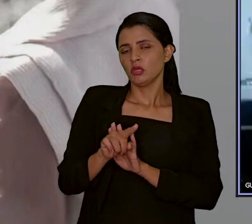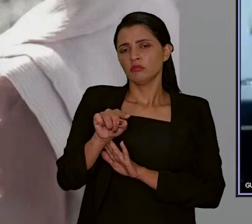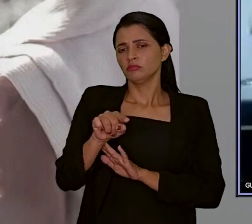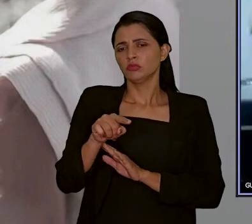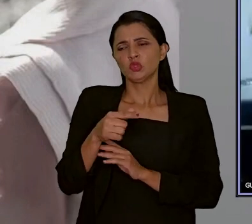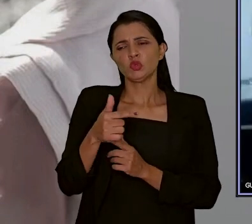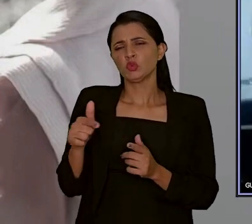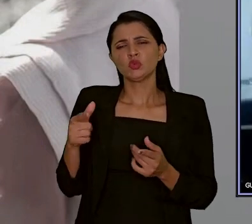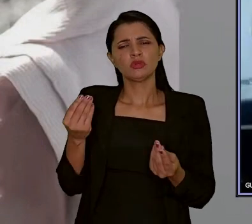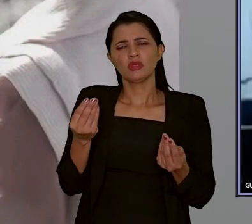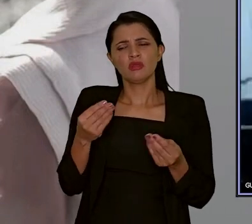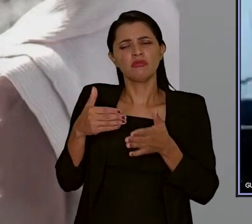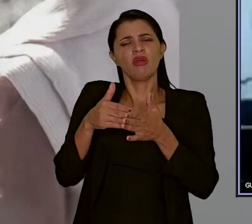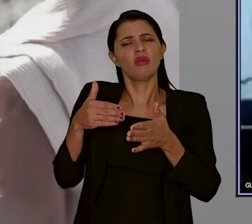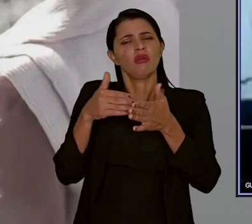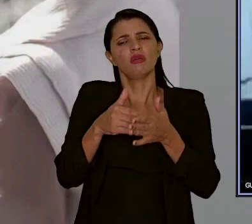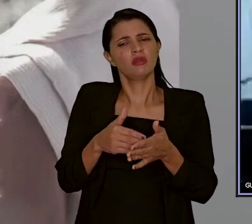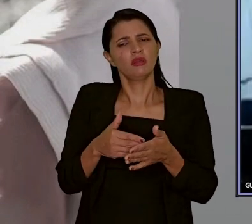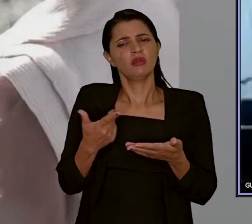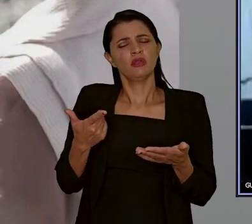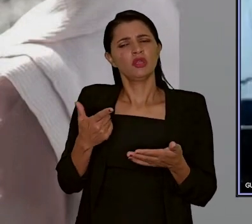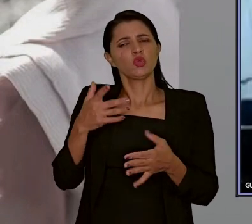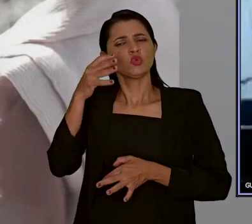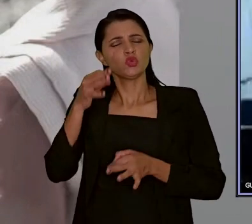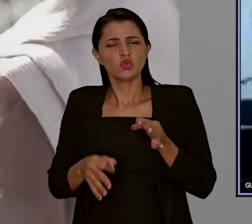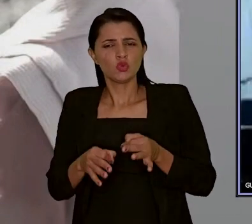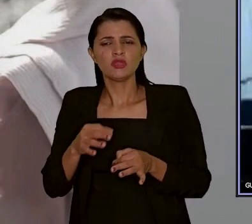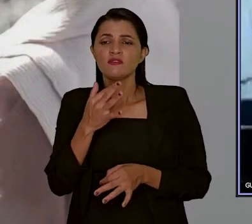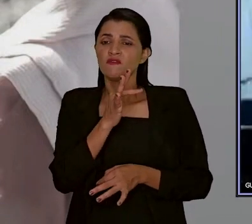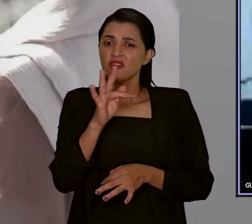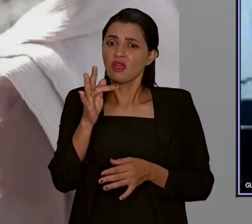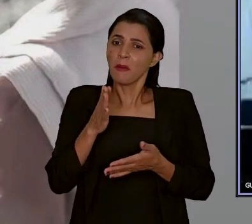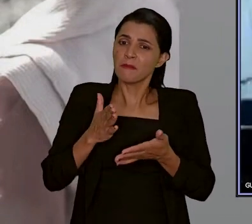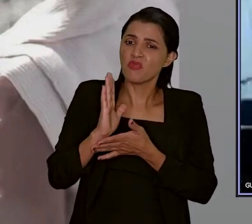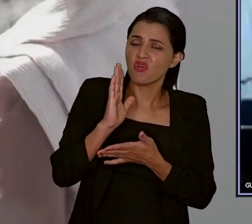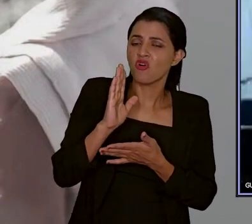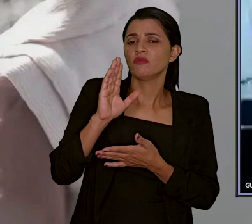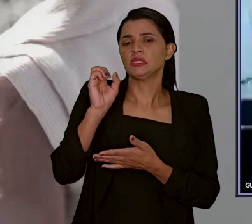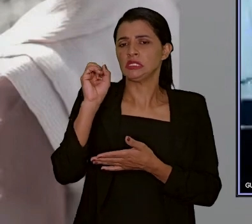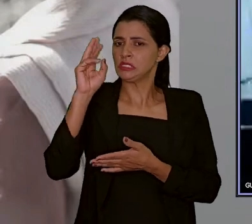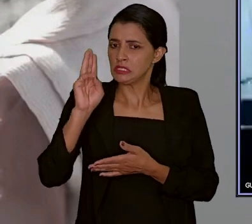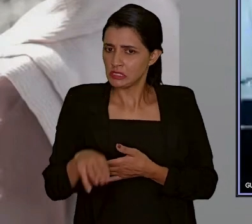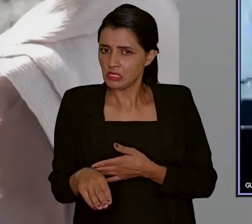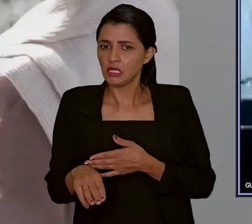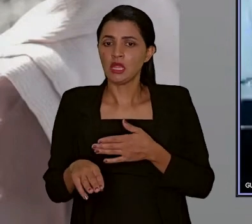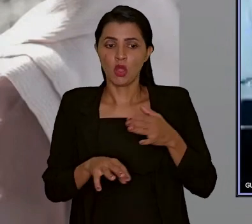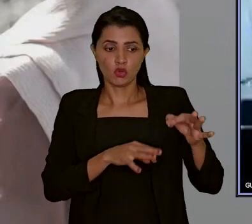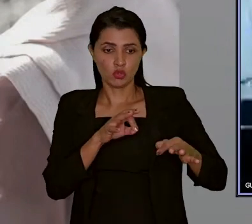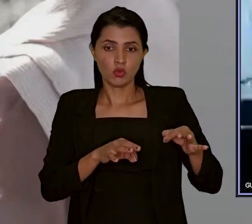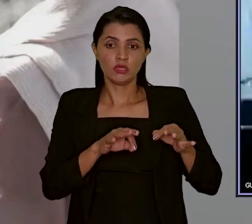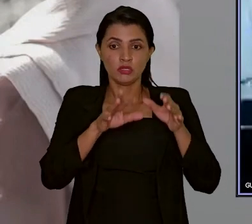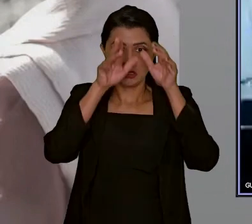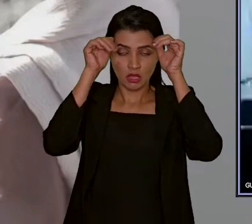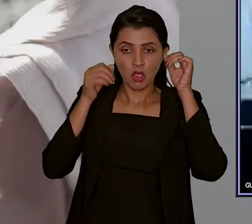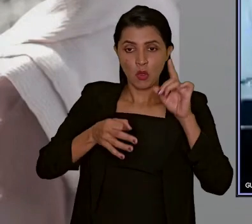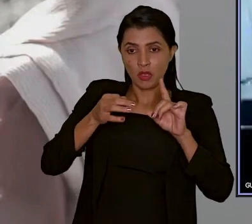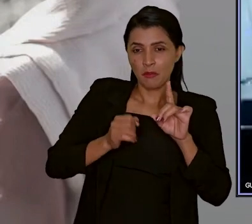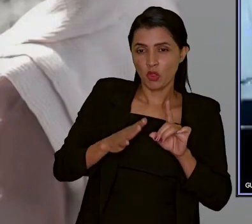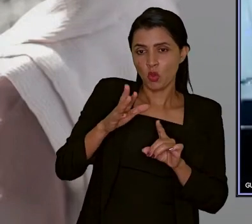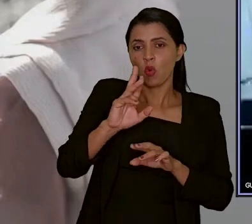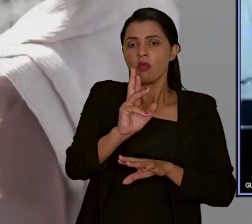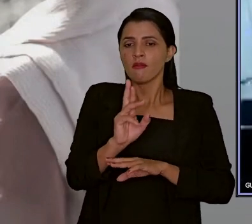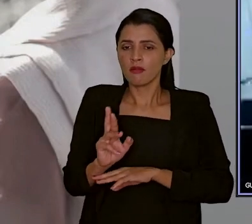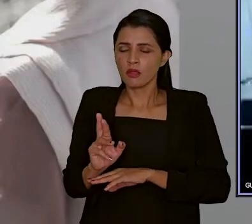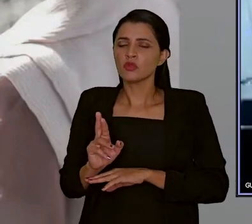qualquer empecilho a que o juiz federal homologue, sim, ao juiz e o desembargador, relator, né, no caso